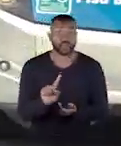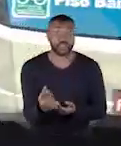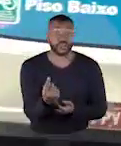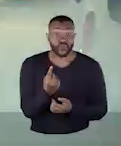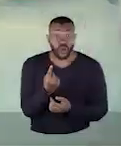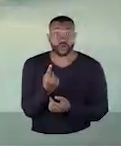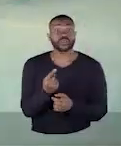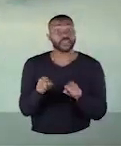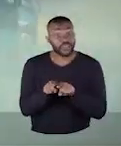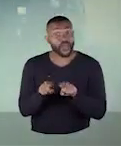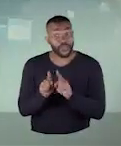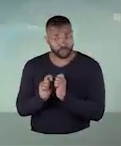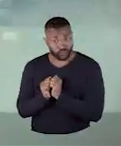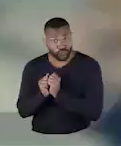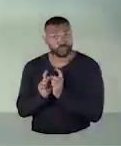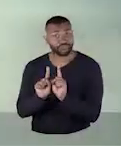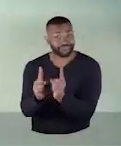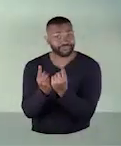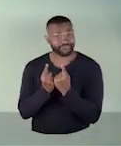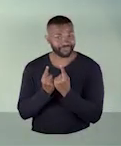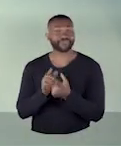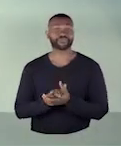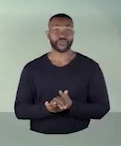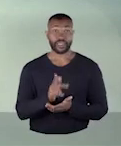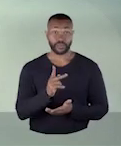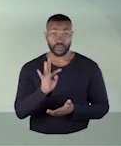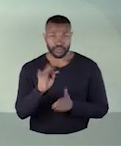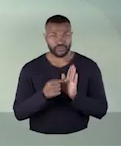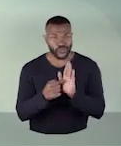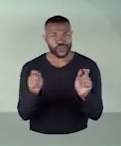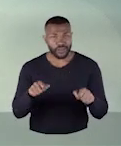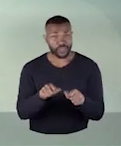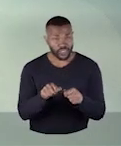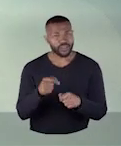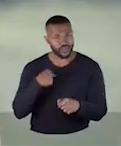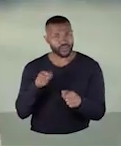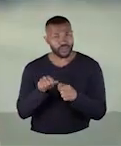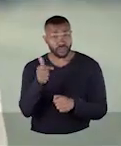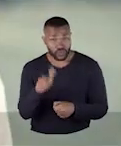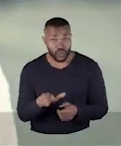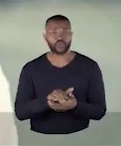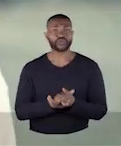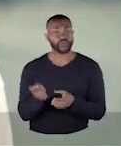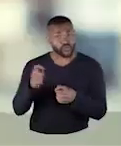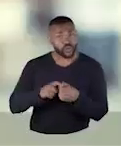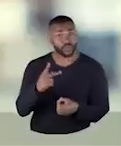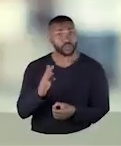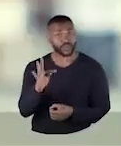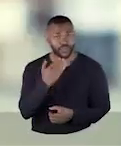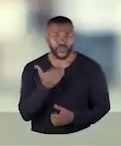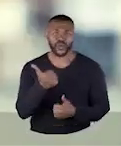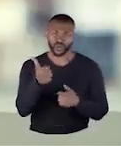volta, incluindo o do acompanhante. O PT mostrou que dá para fazer e eu vou fazer de novo. Tem que voltar o PT para melhorar.